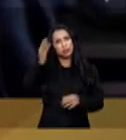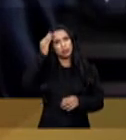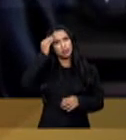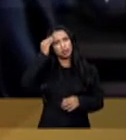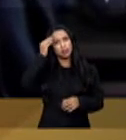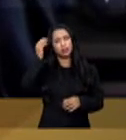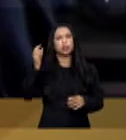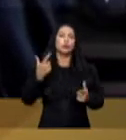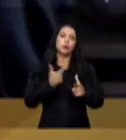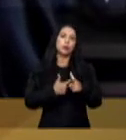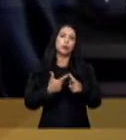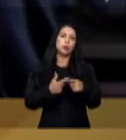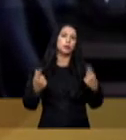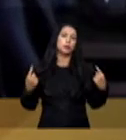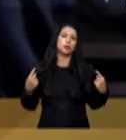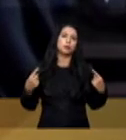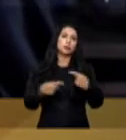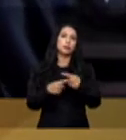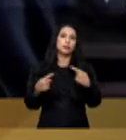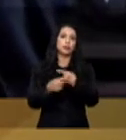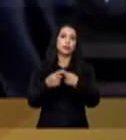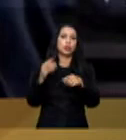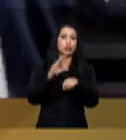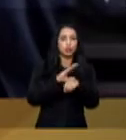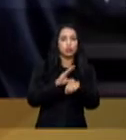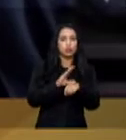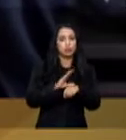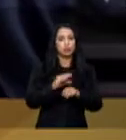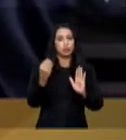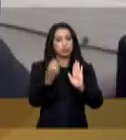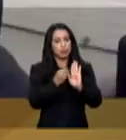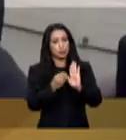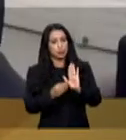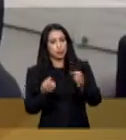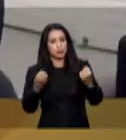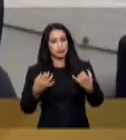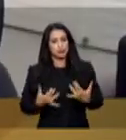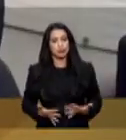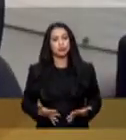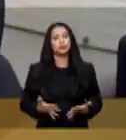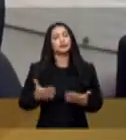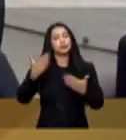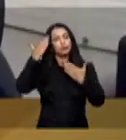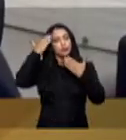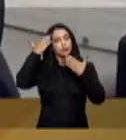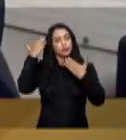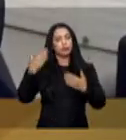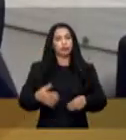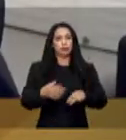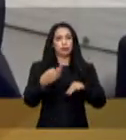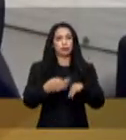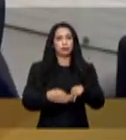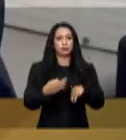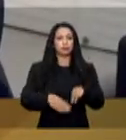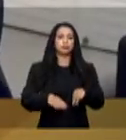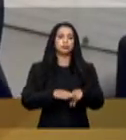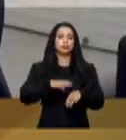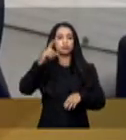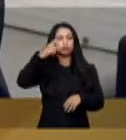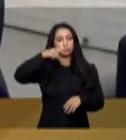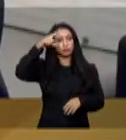constitucional e os fatos subjacentes. Muito obrigado, Sua Excelência, ministro Gilberto